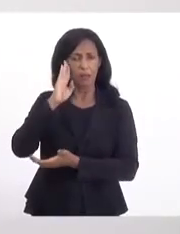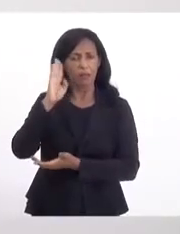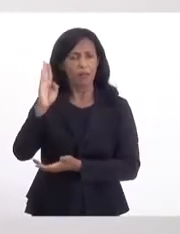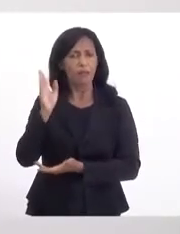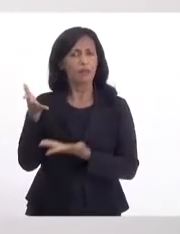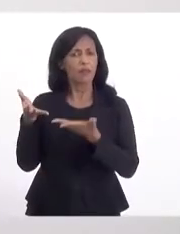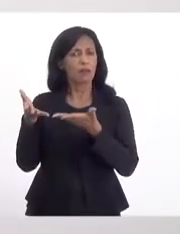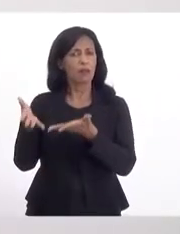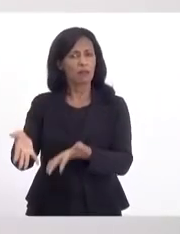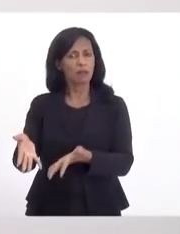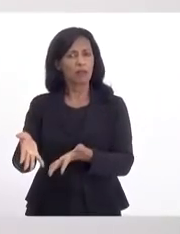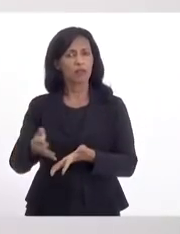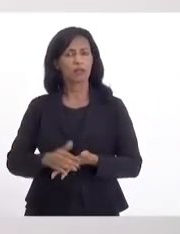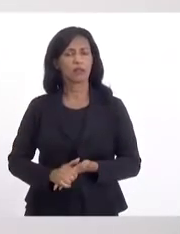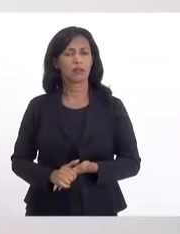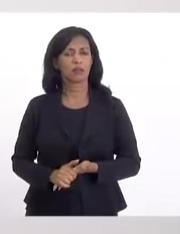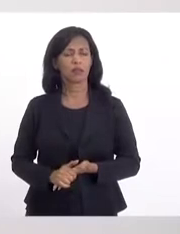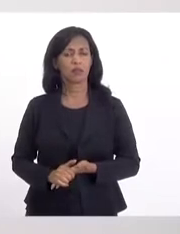ser